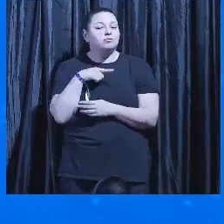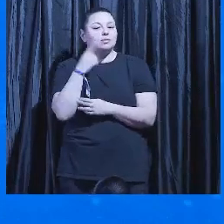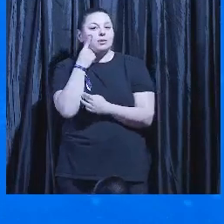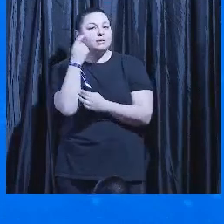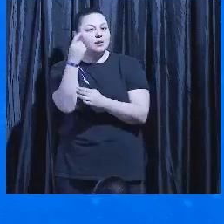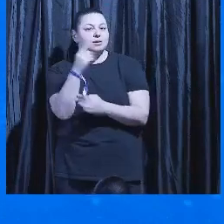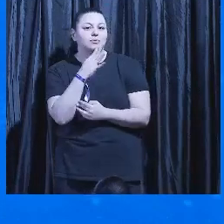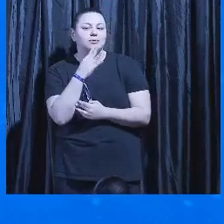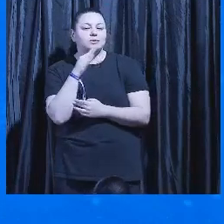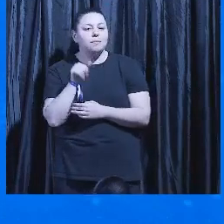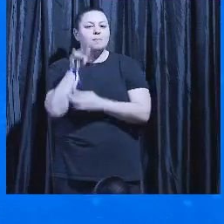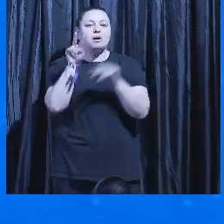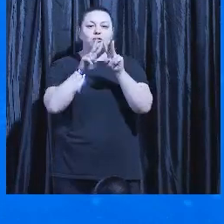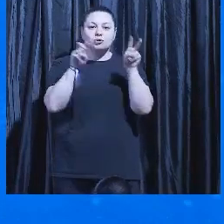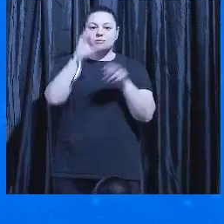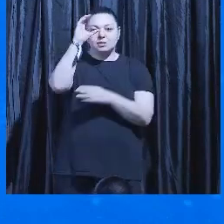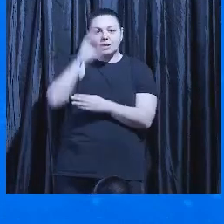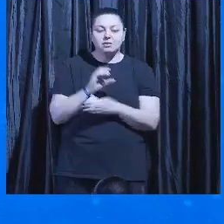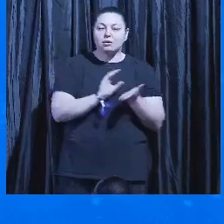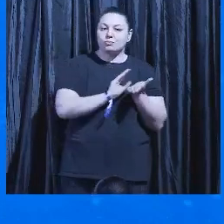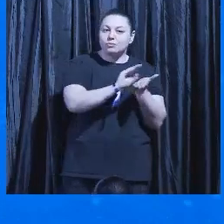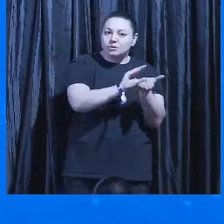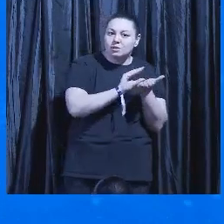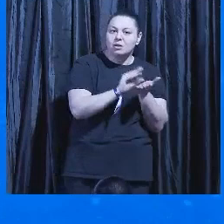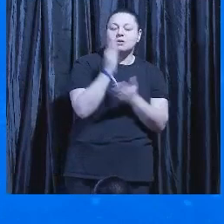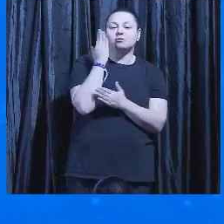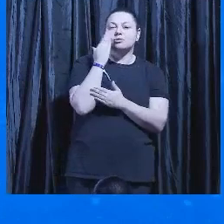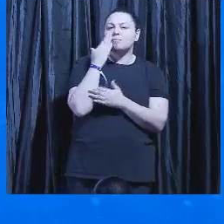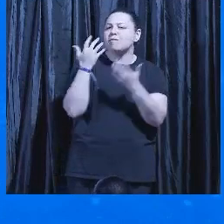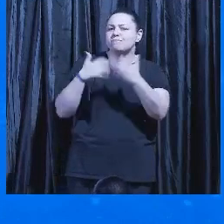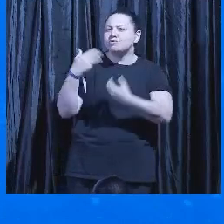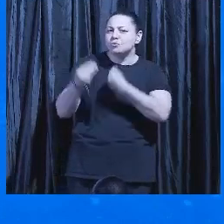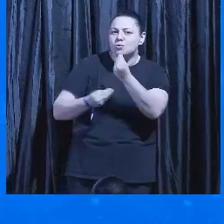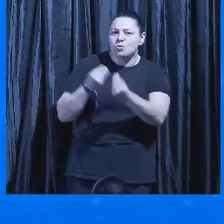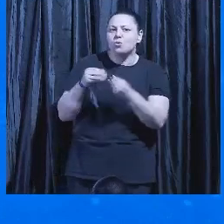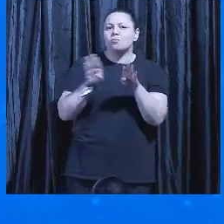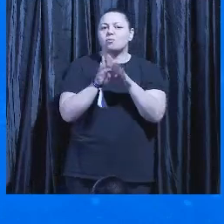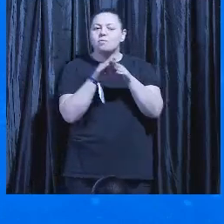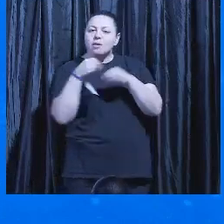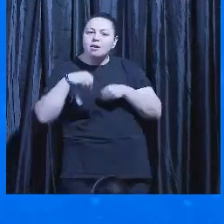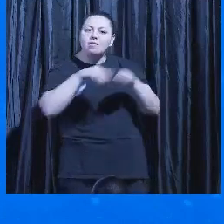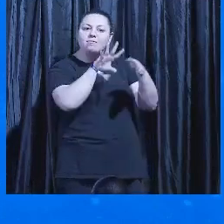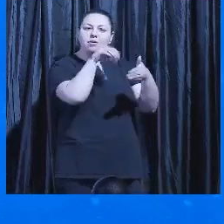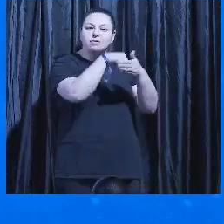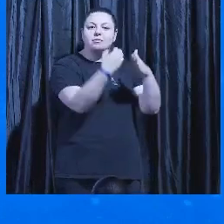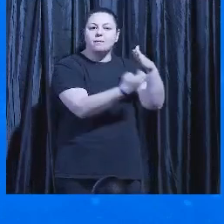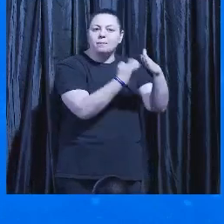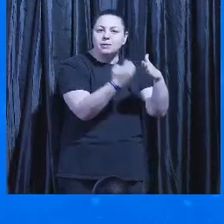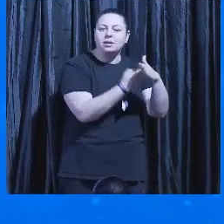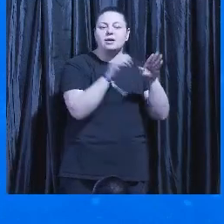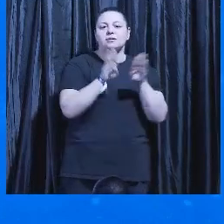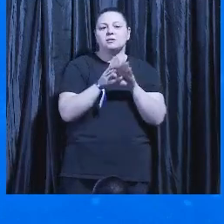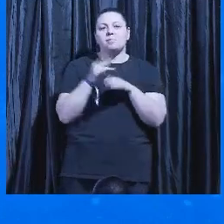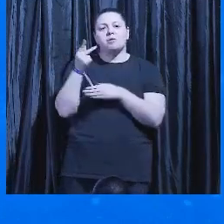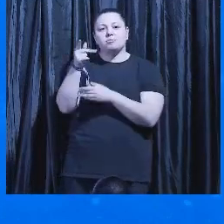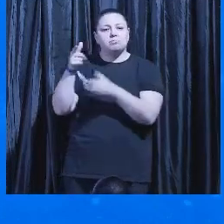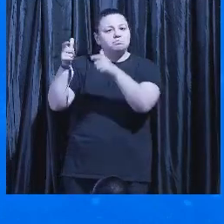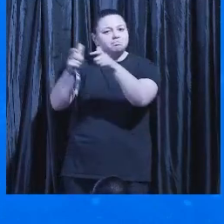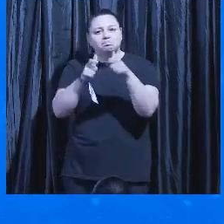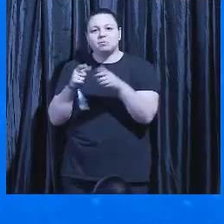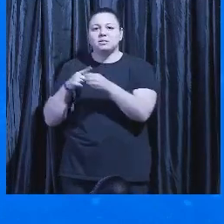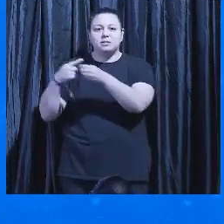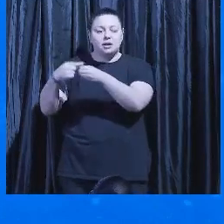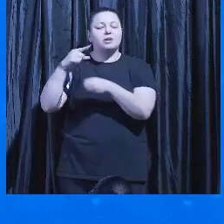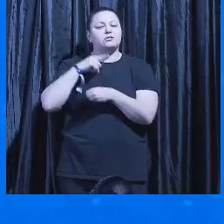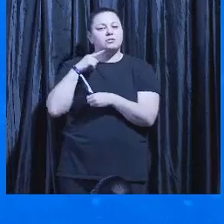um pouco mais do Cidadão de Dados, saber como funciona, levar para suas empresas, para os seus territórios, então tem o QR